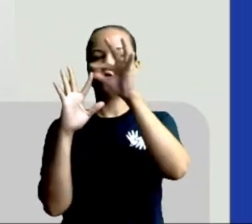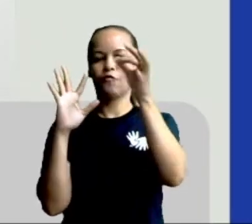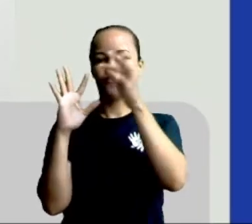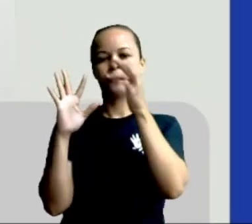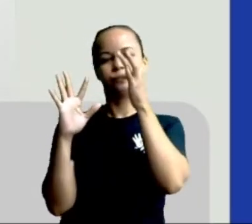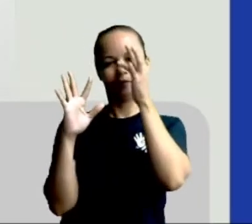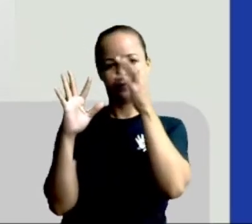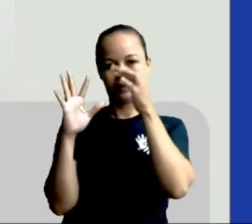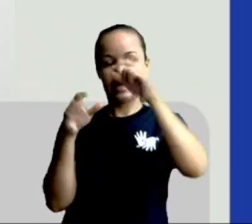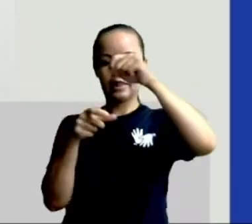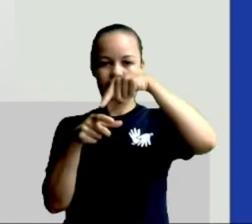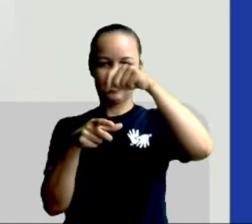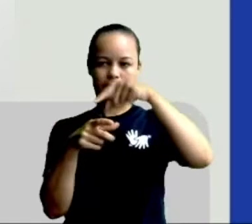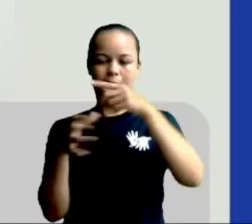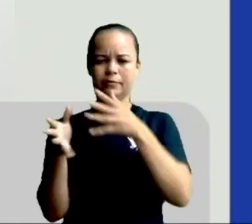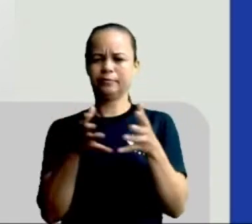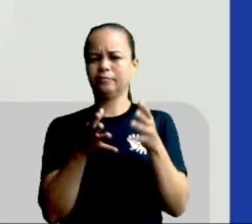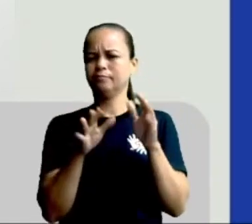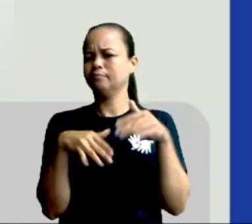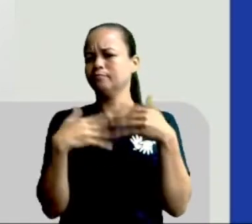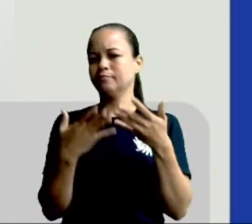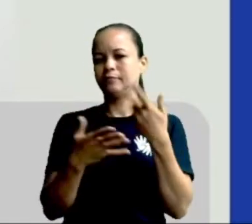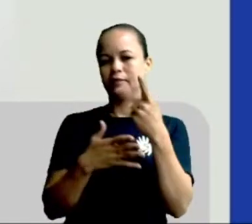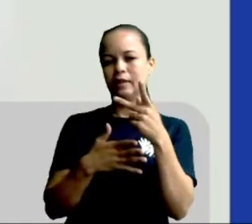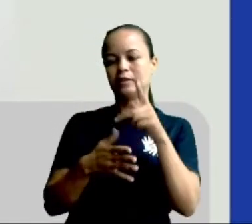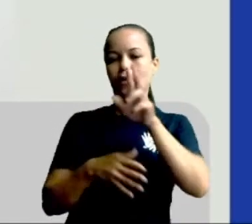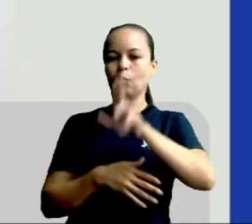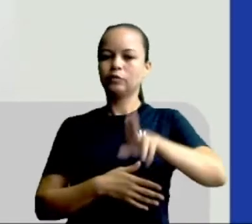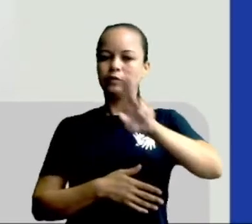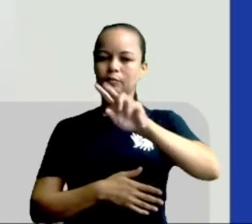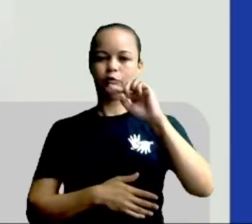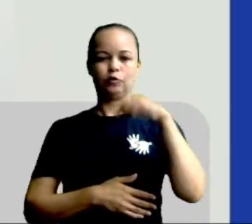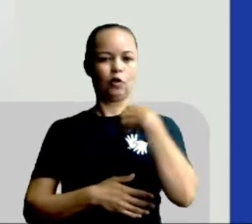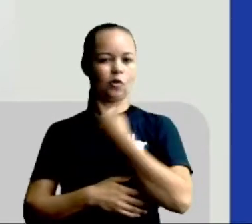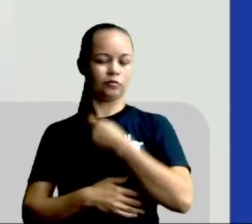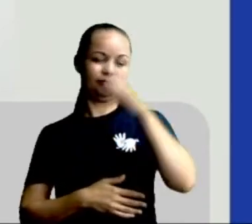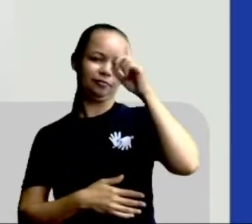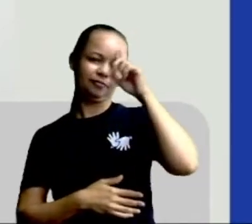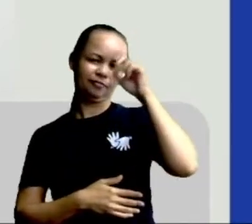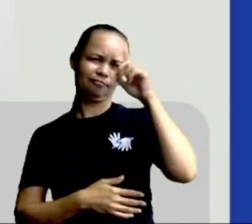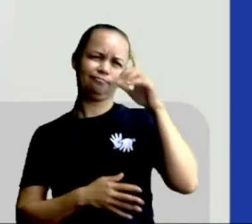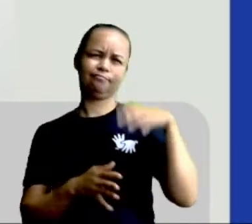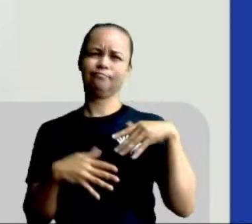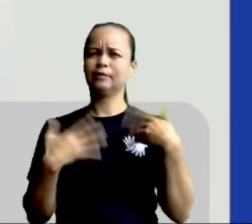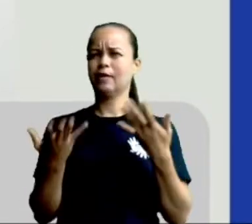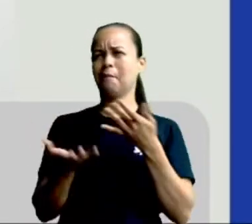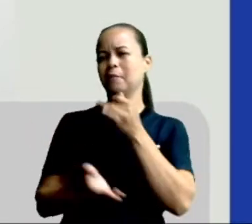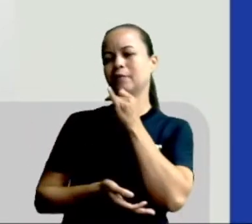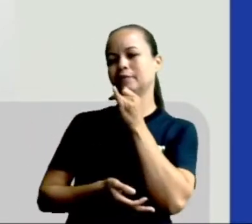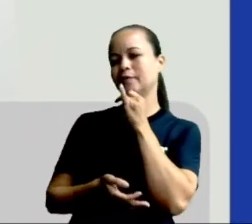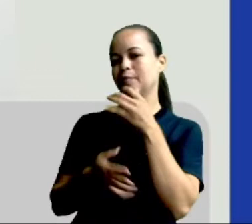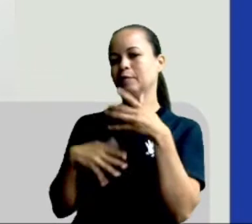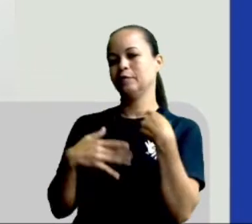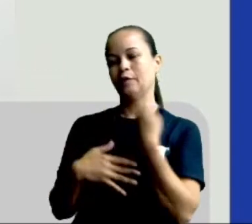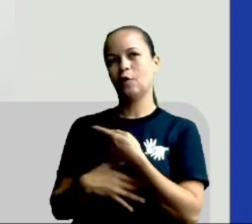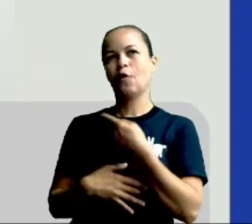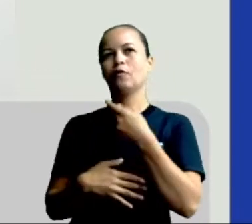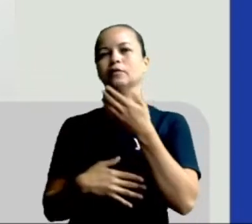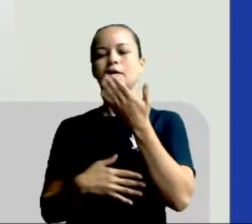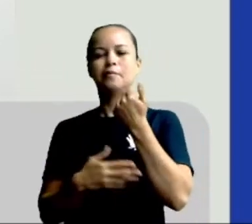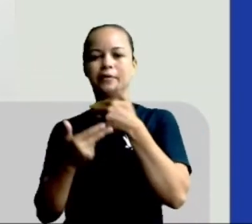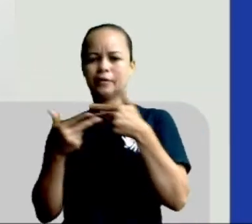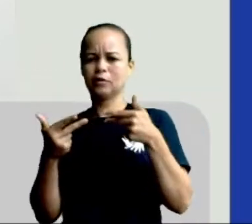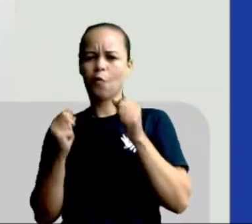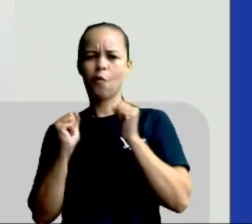pessoal, quais dessas partes das plantas aí nós utilizamos no nosso dia a dia? Será que, por exemplo, na nossa alimentação a gente come